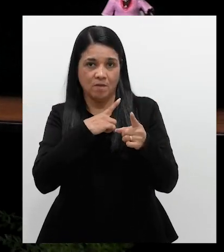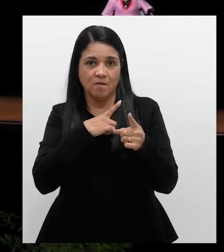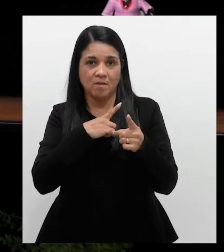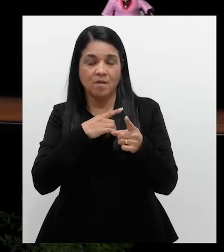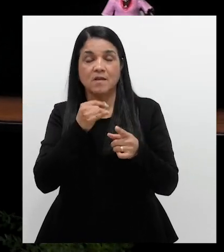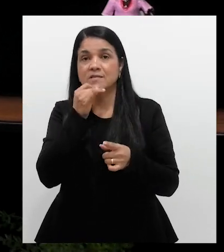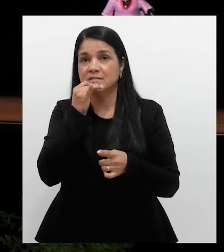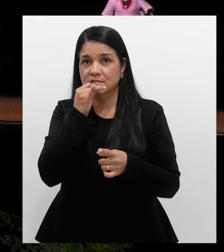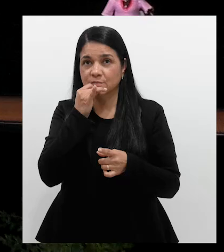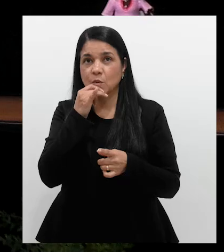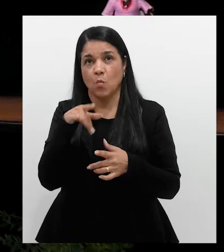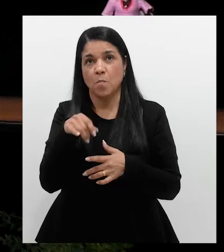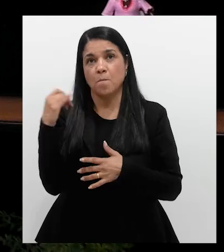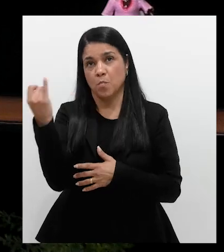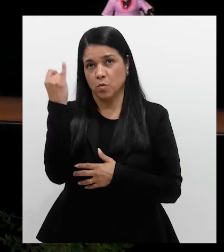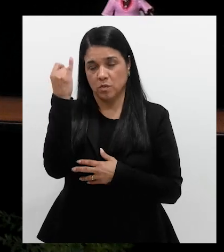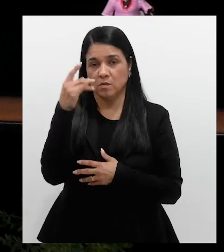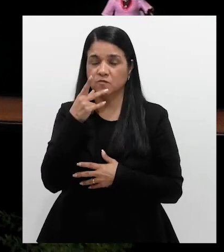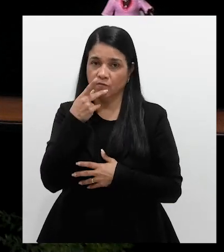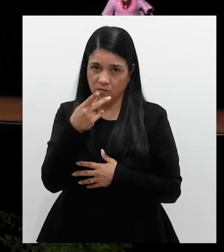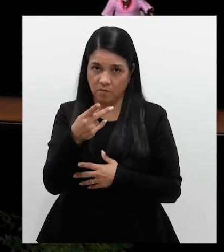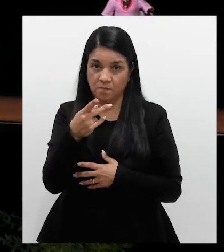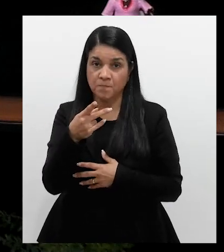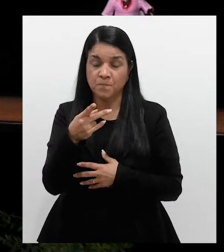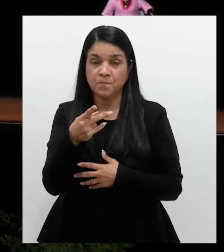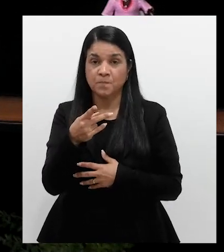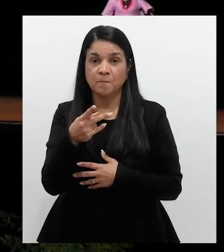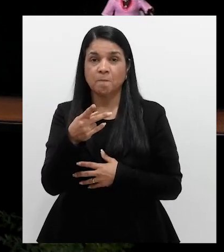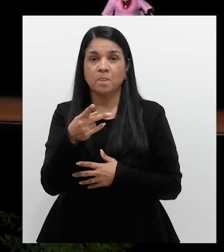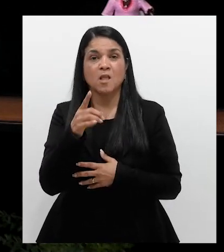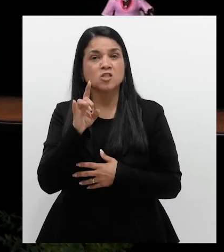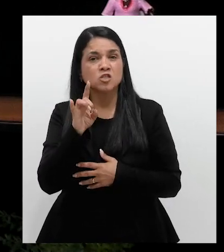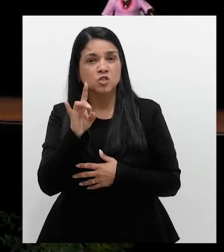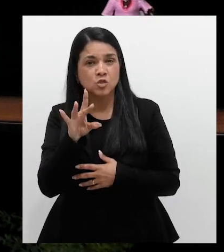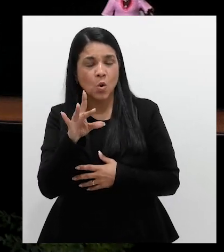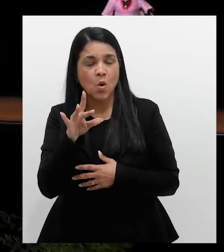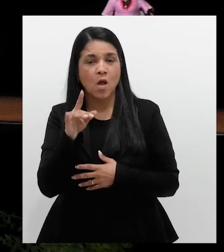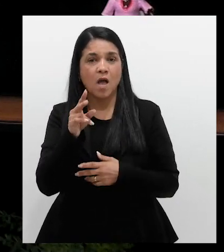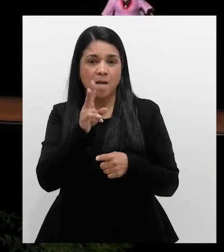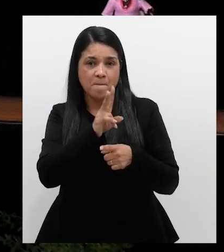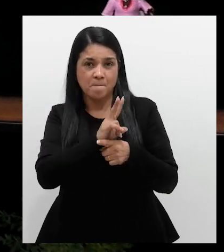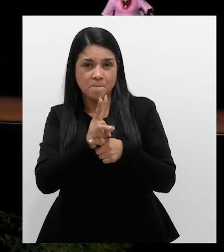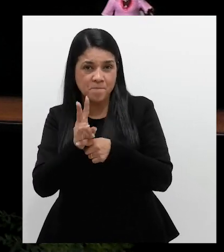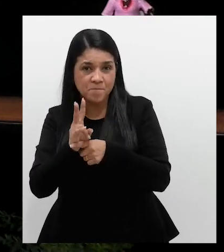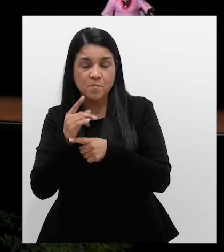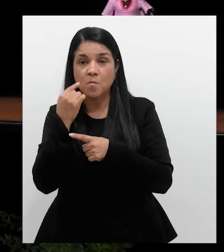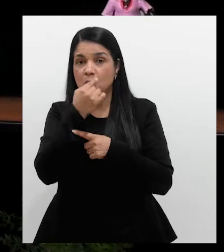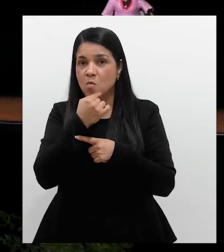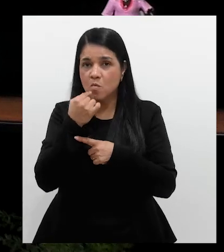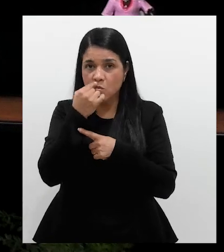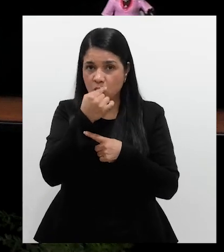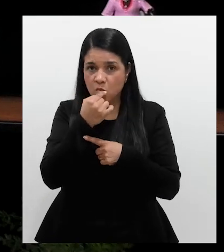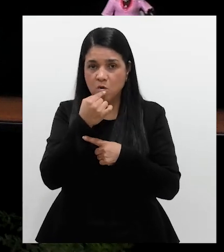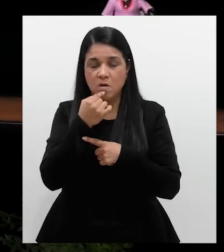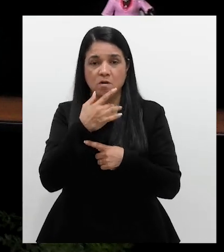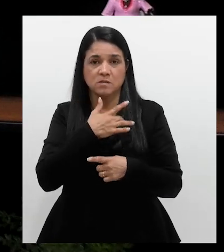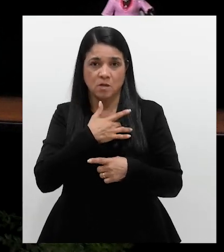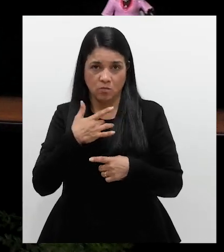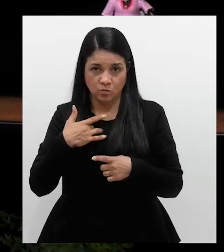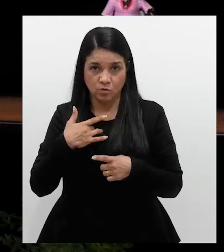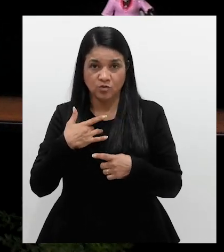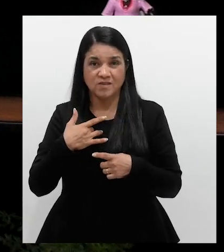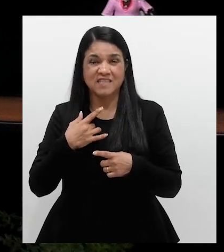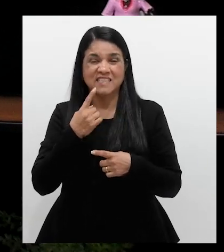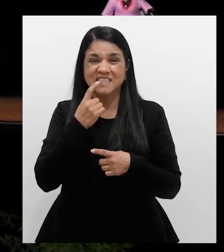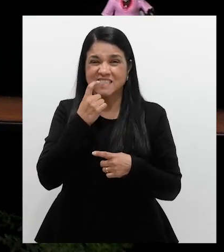Então, uma das coisas que eu acho importante citar é que não só a prevenção da saúde bucal